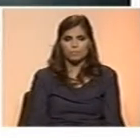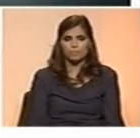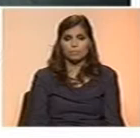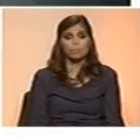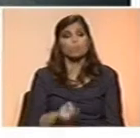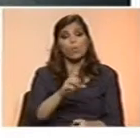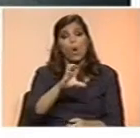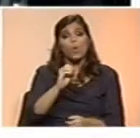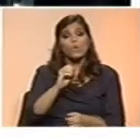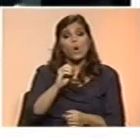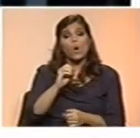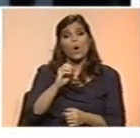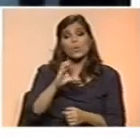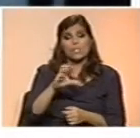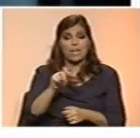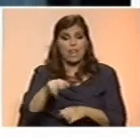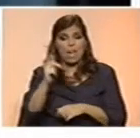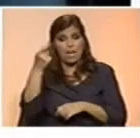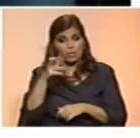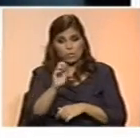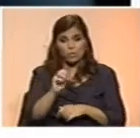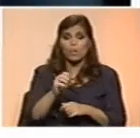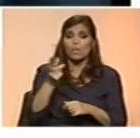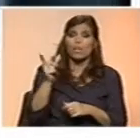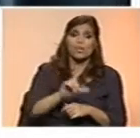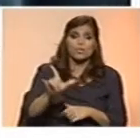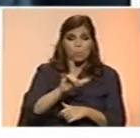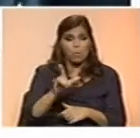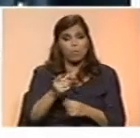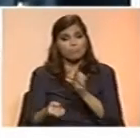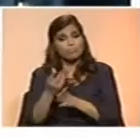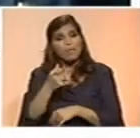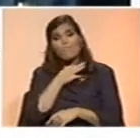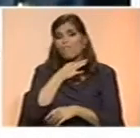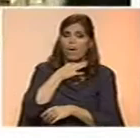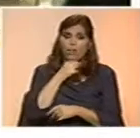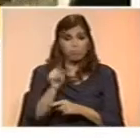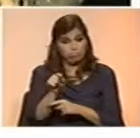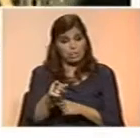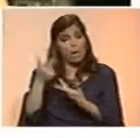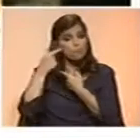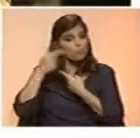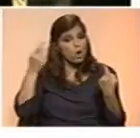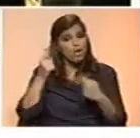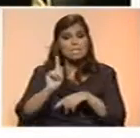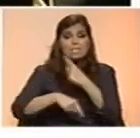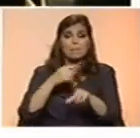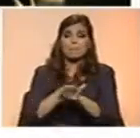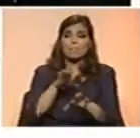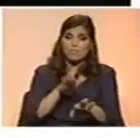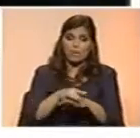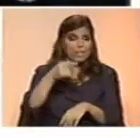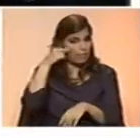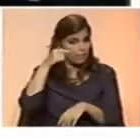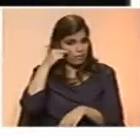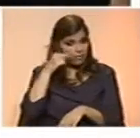O Oceanário de Lisboa realiza a série de concertos Fado no Oceanário. As apresentações acontecem todas as terças e